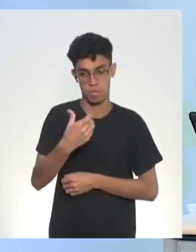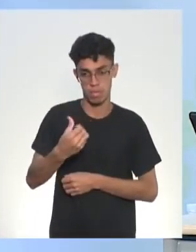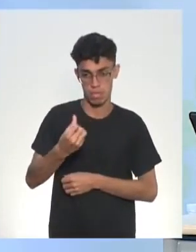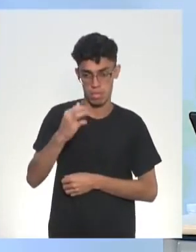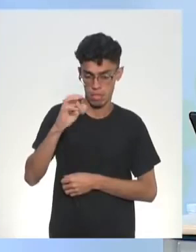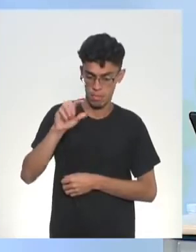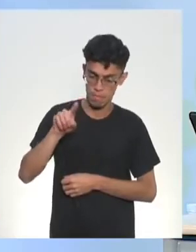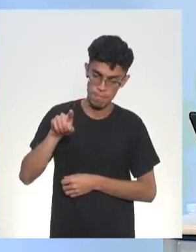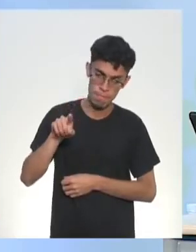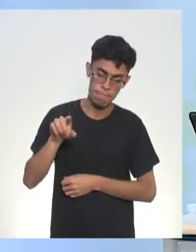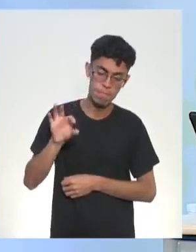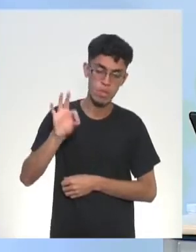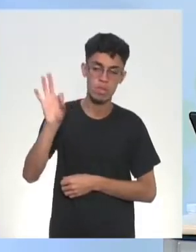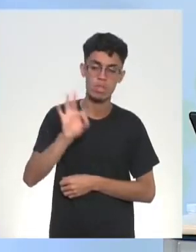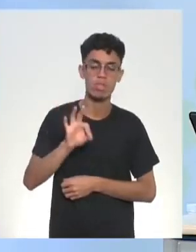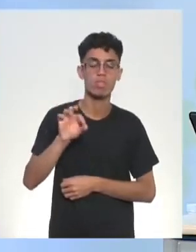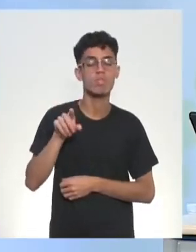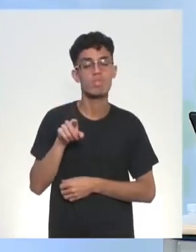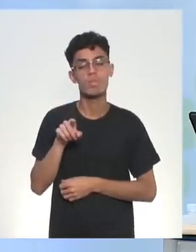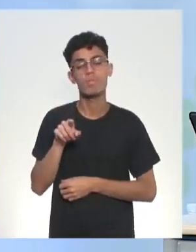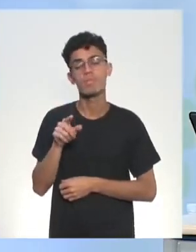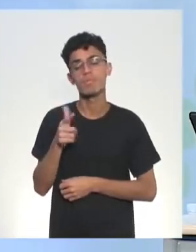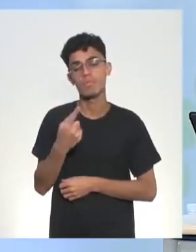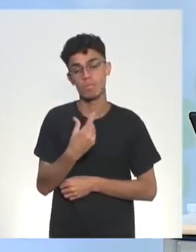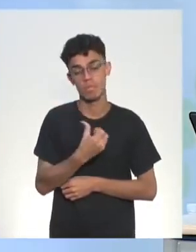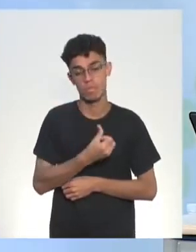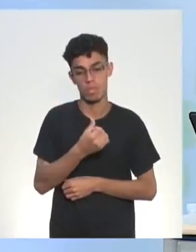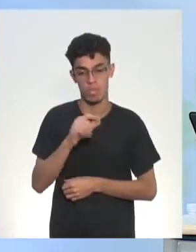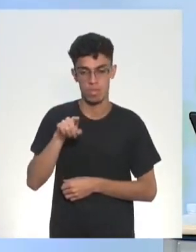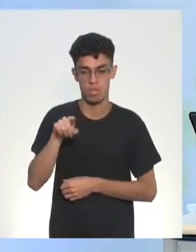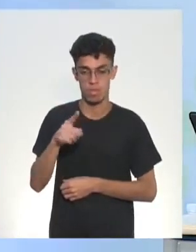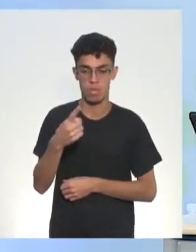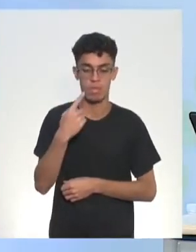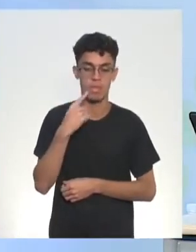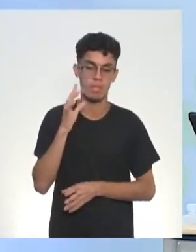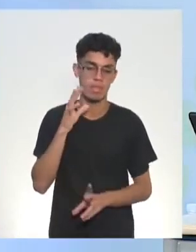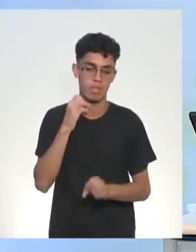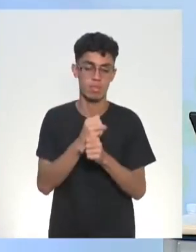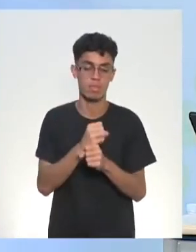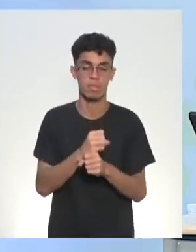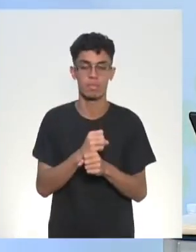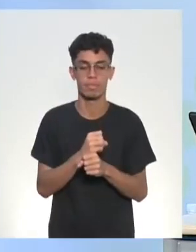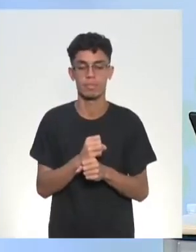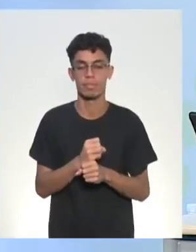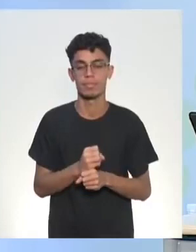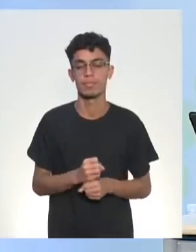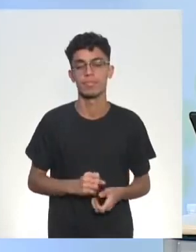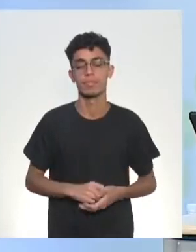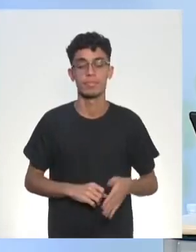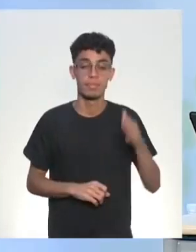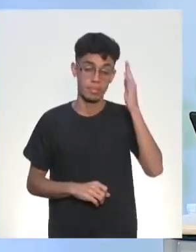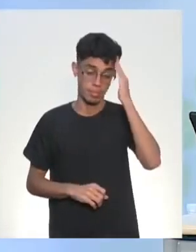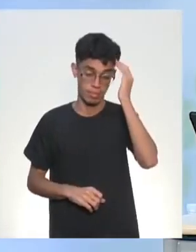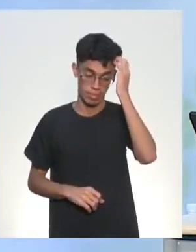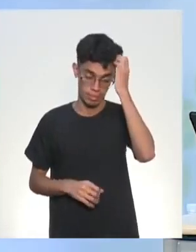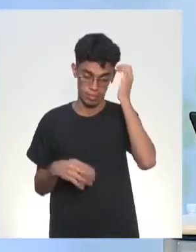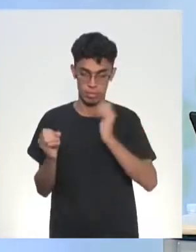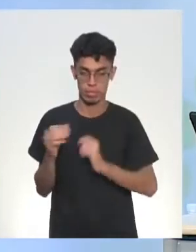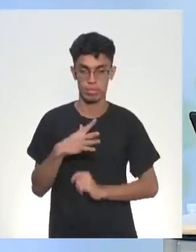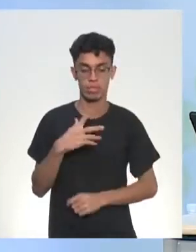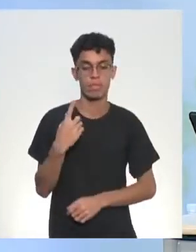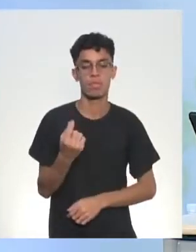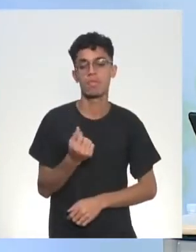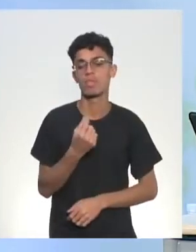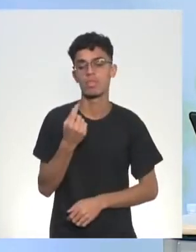o 16% de 6.000, você pega este resultado e soma com 6.000. E aí você fica sabendo o preço novo dessa